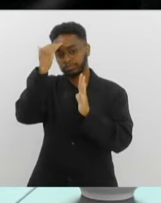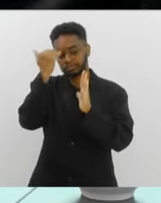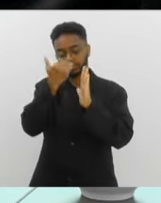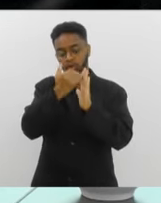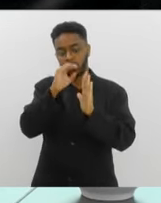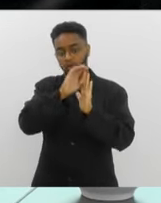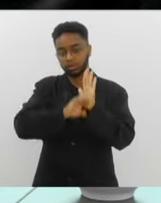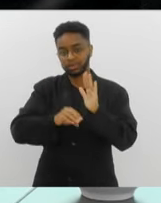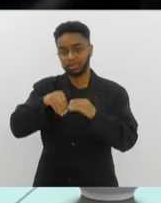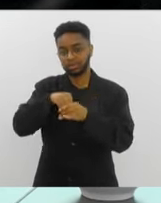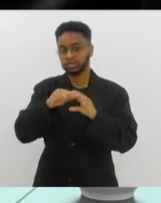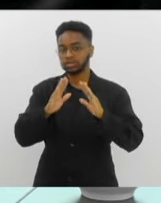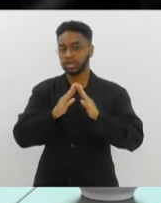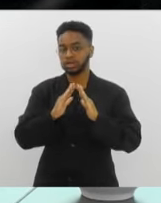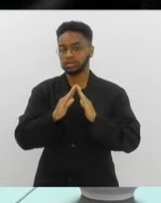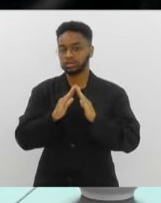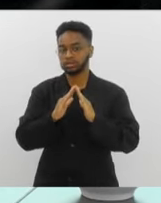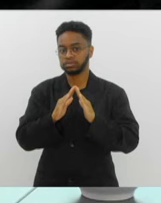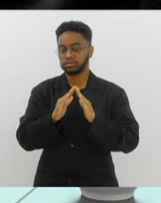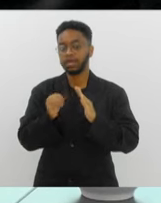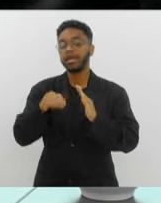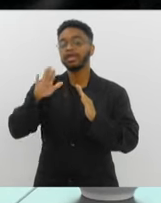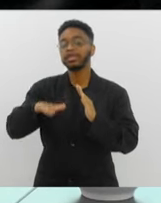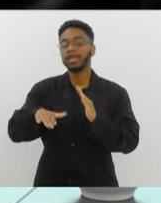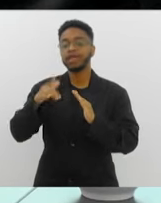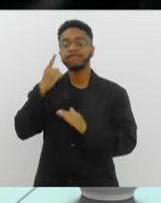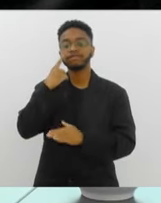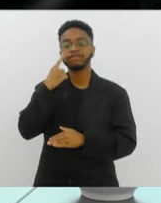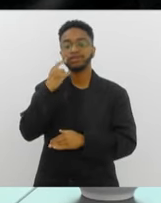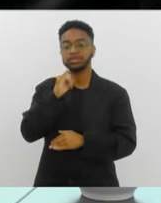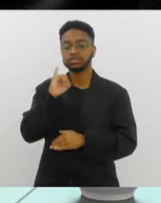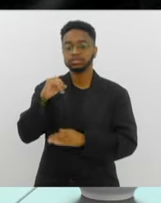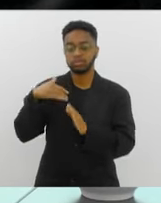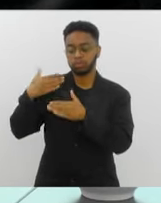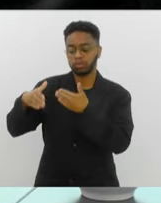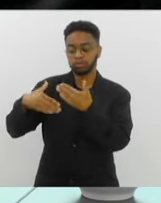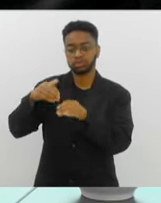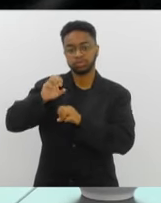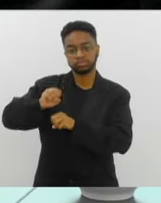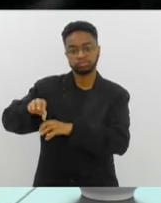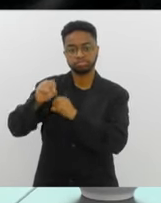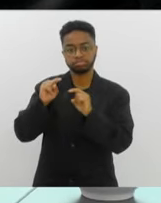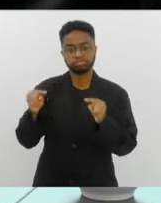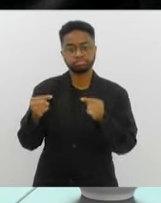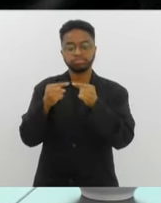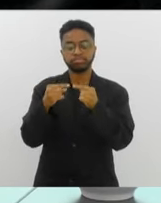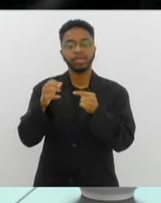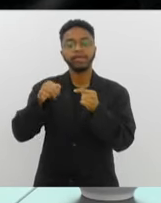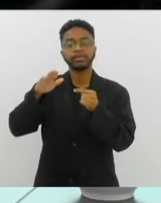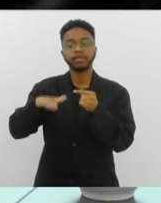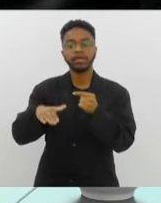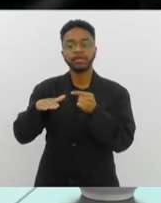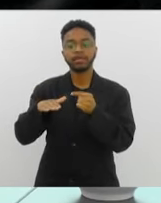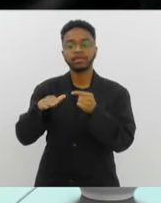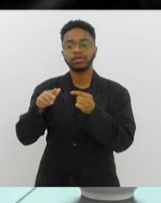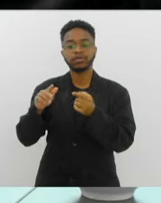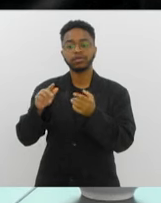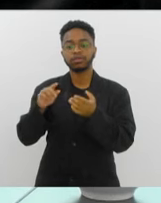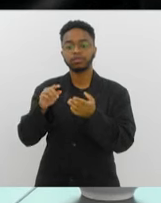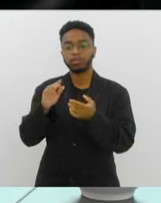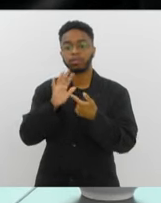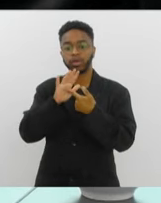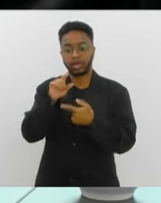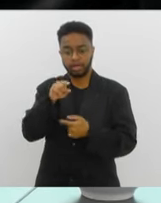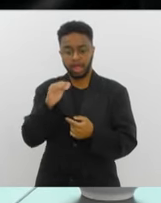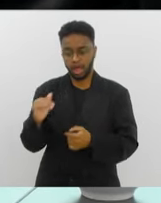curriculares em casa? Quem vai validar aquele processo educacional? Quem vai validar que aquele adulto é o